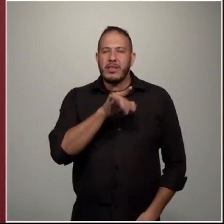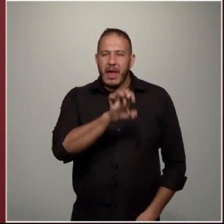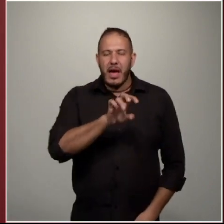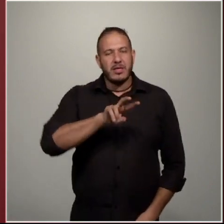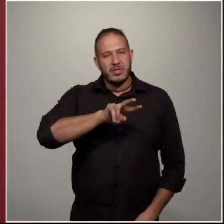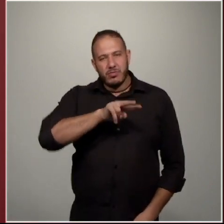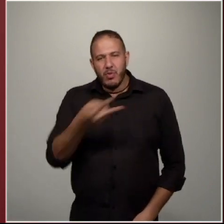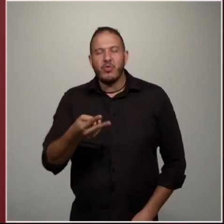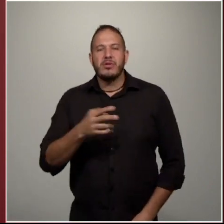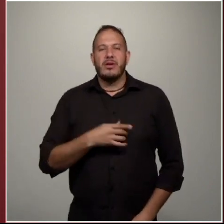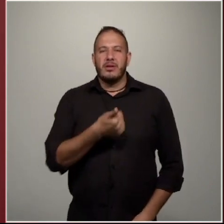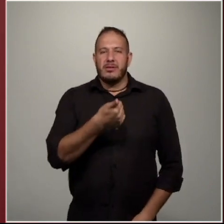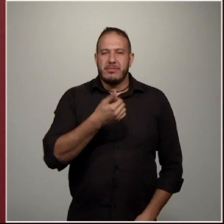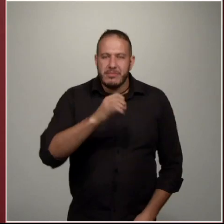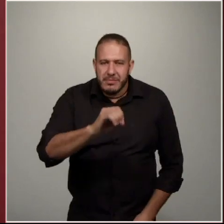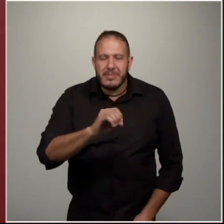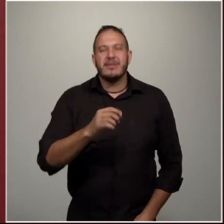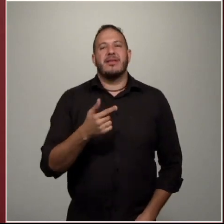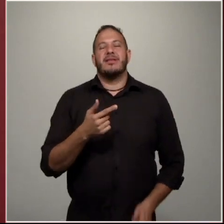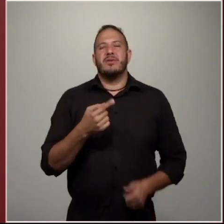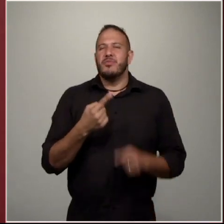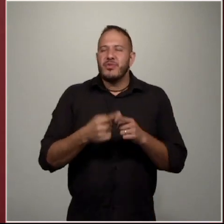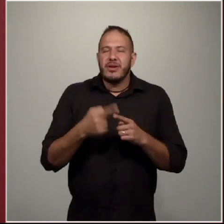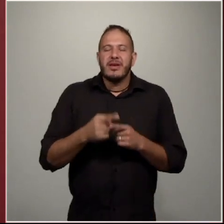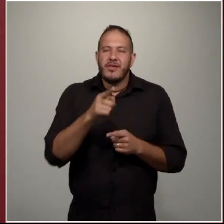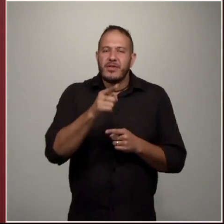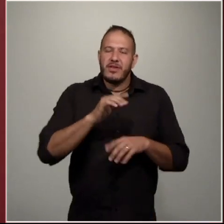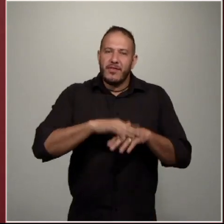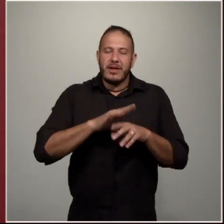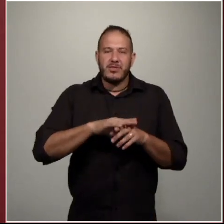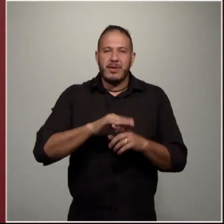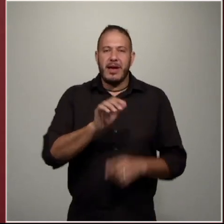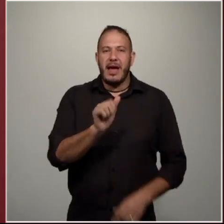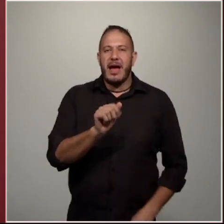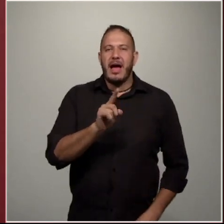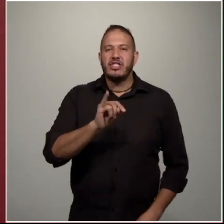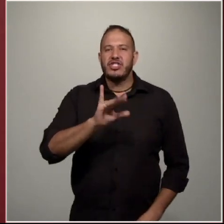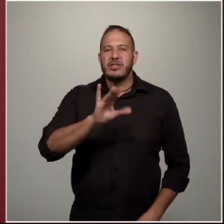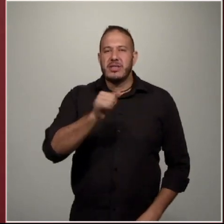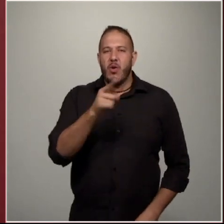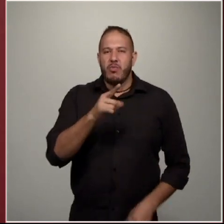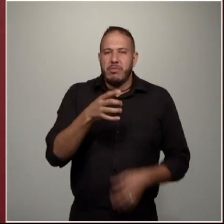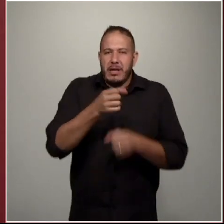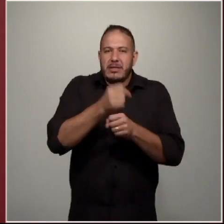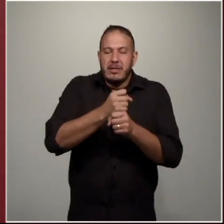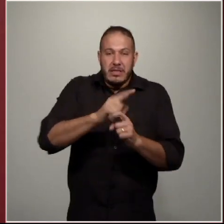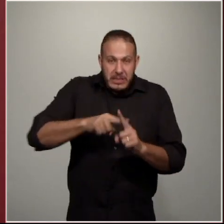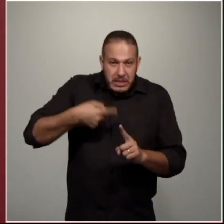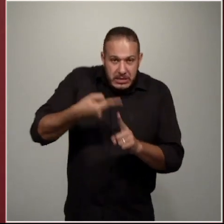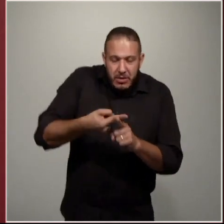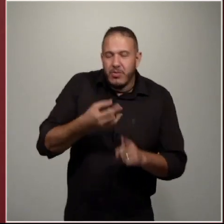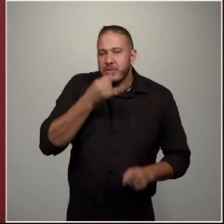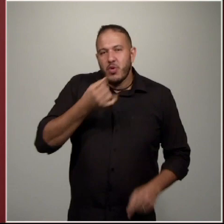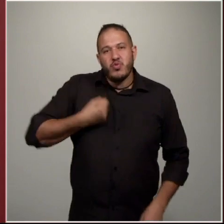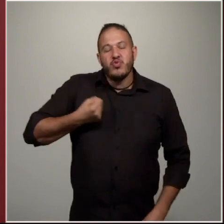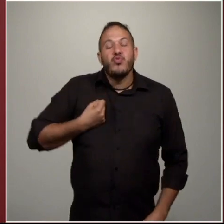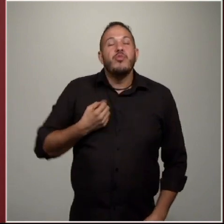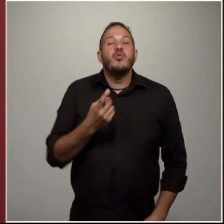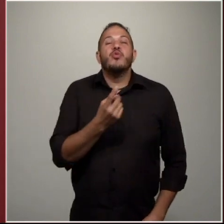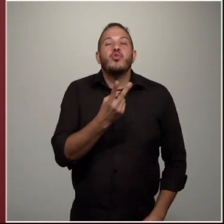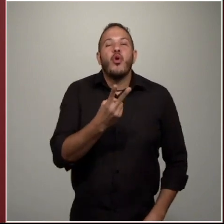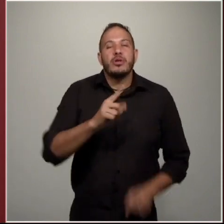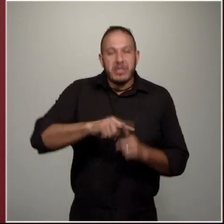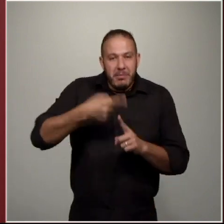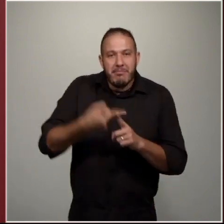né como porque quando você faz uma adição e você soma 1 número 2 é 12 mais